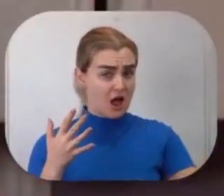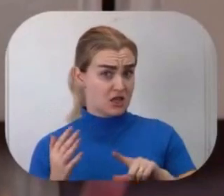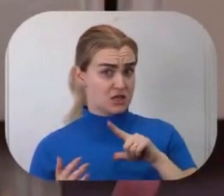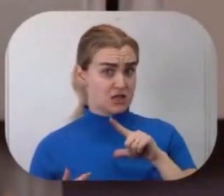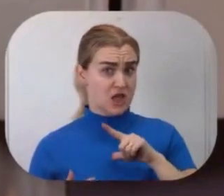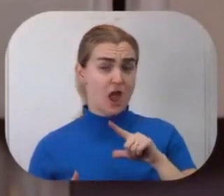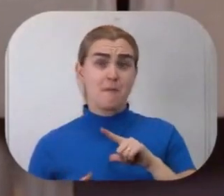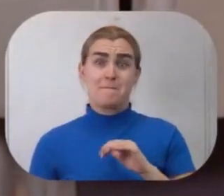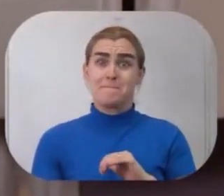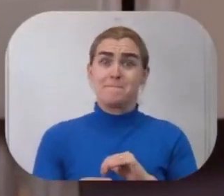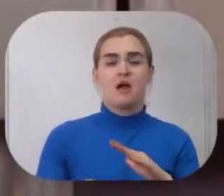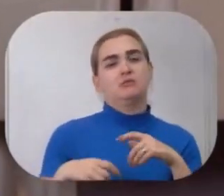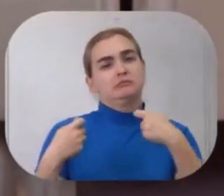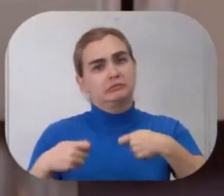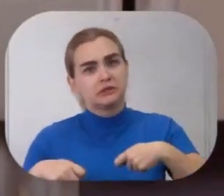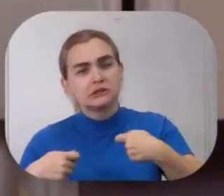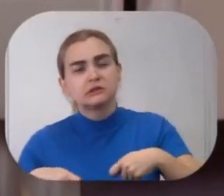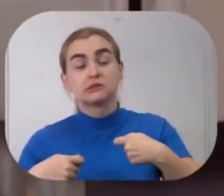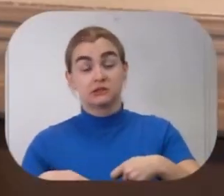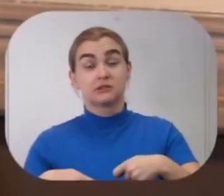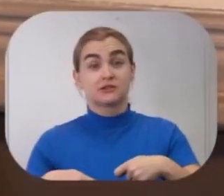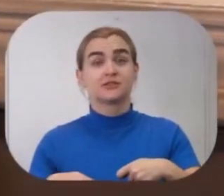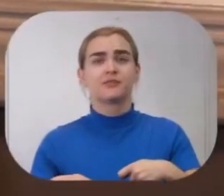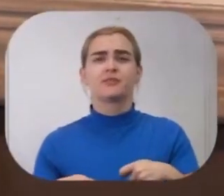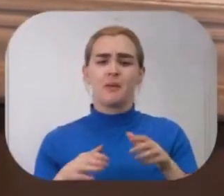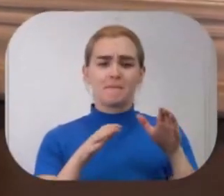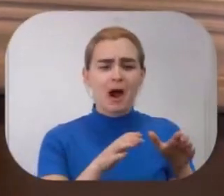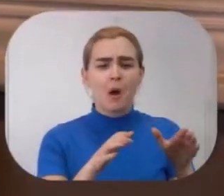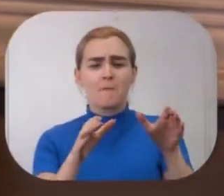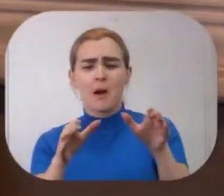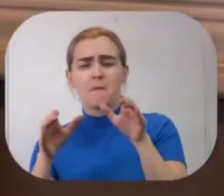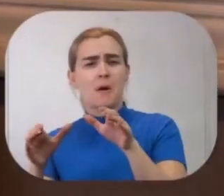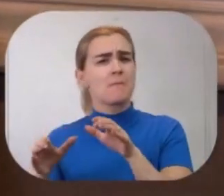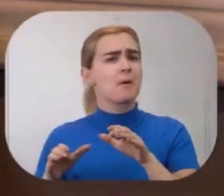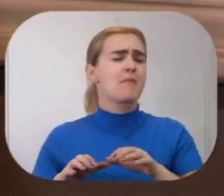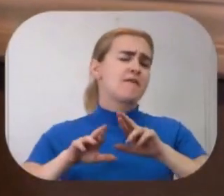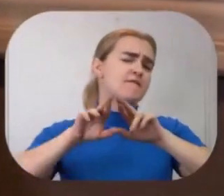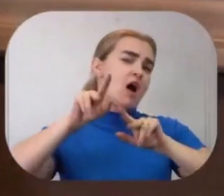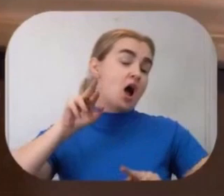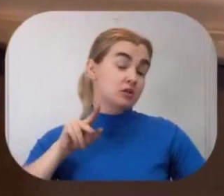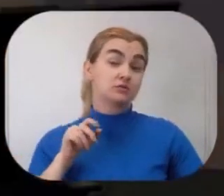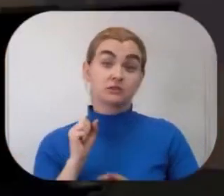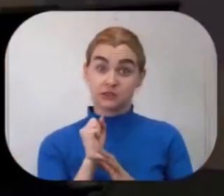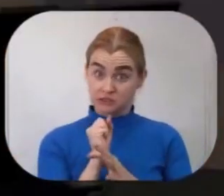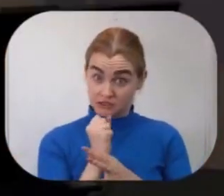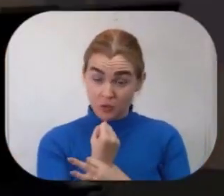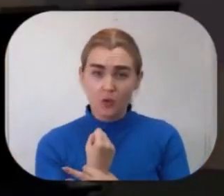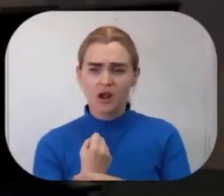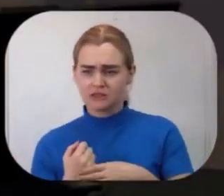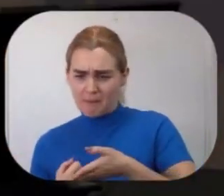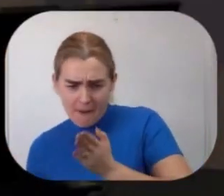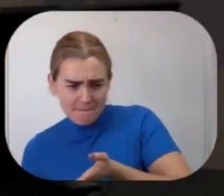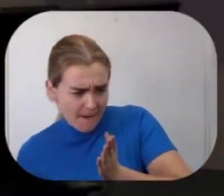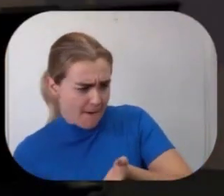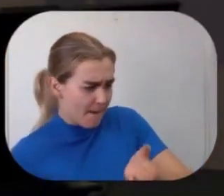Harmonia, Santa Angelina, Selmidei, Adalberto Roxo e tantas outras. A segurança vai chegar em cada